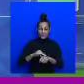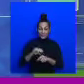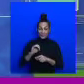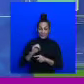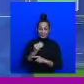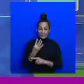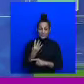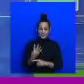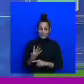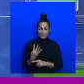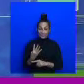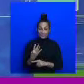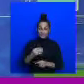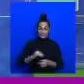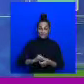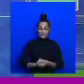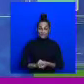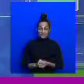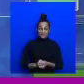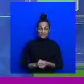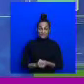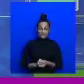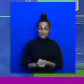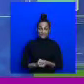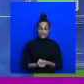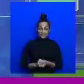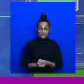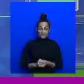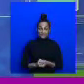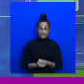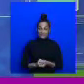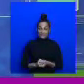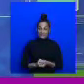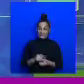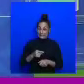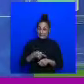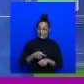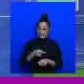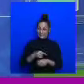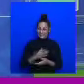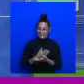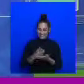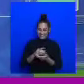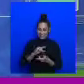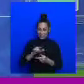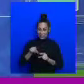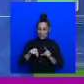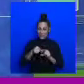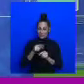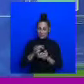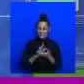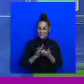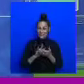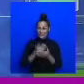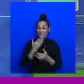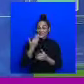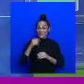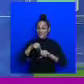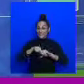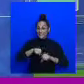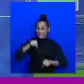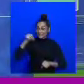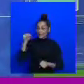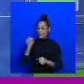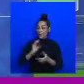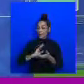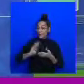marrom, 04. Marrom, 04. E vem aí, Loto Fácil da Independência. O prêmio